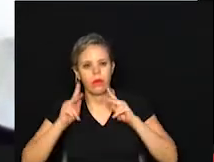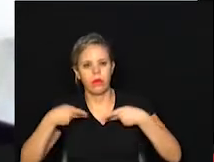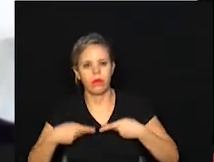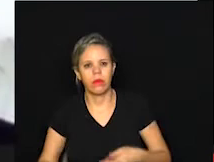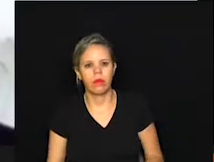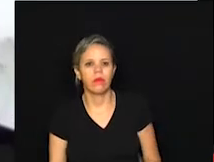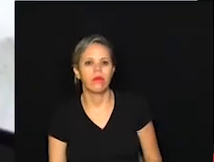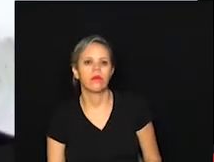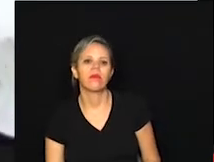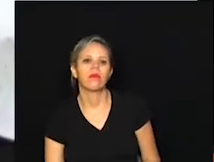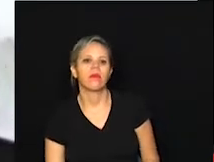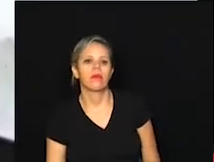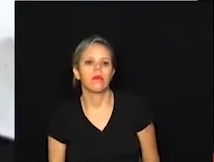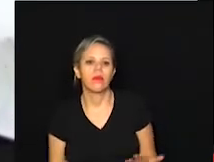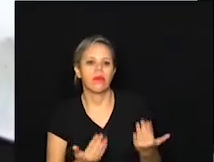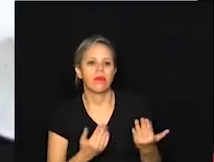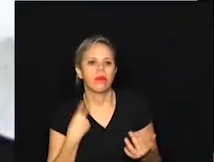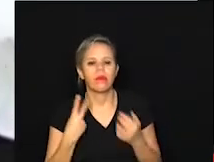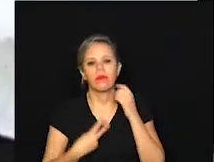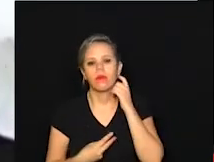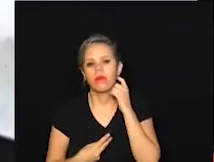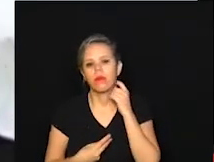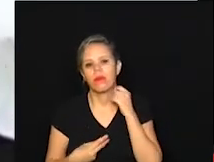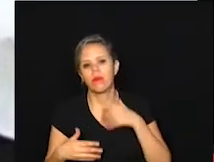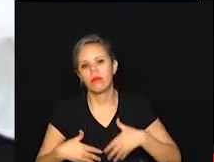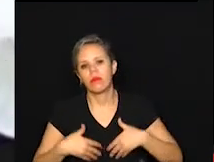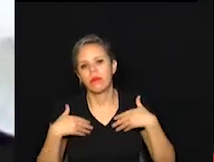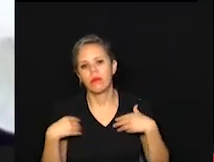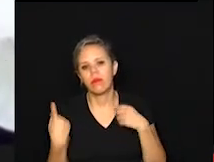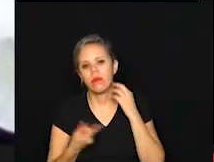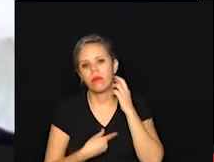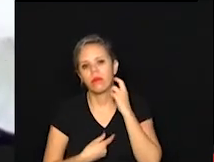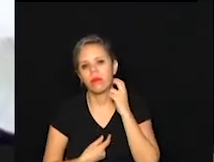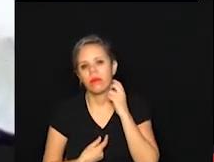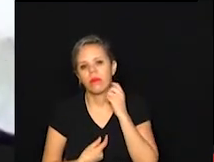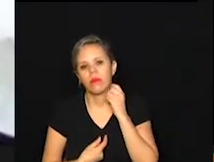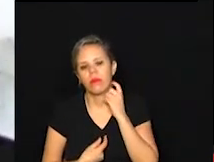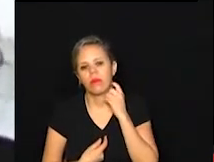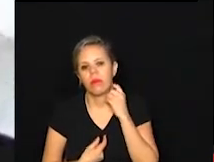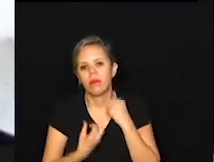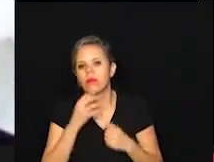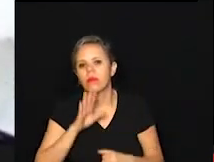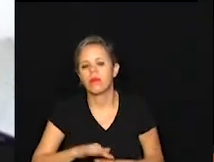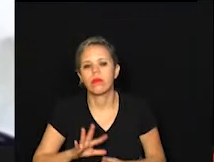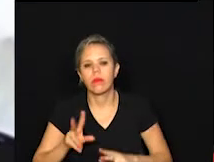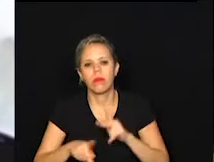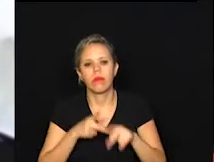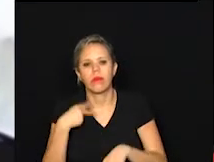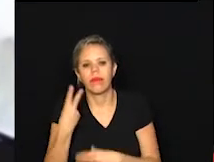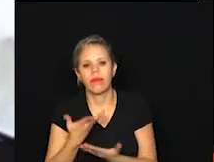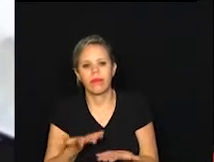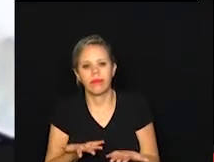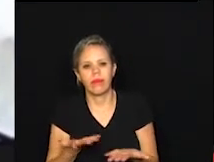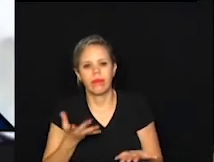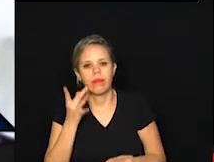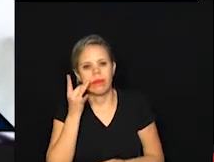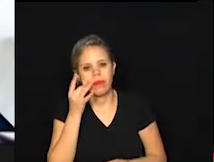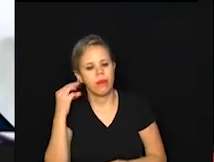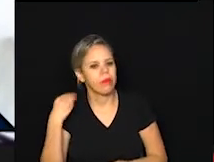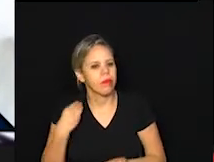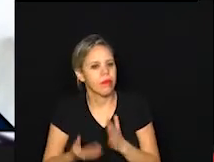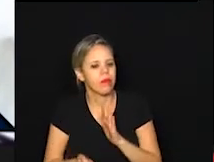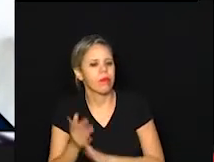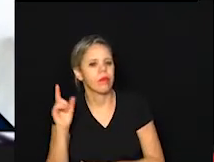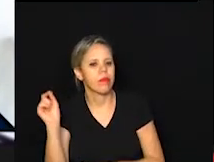Humanos, jovem vereadora, um orgulho para nós. E boa tarde aos demais vereadores que estão aqui. A Mariana acho que saiu,